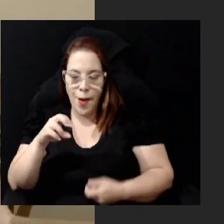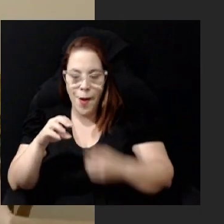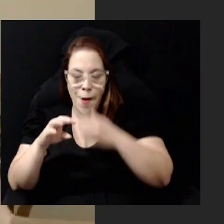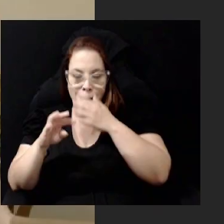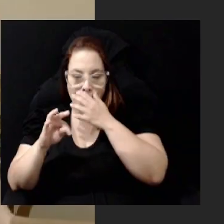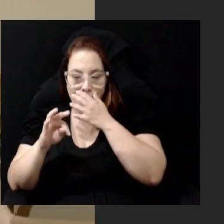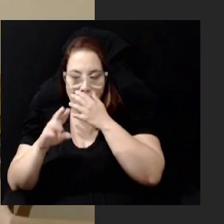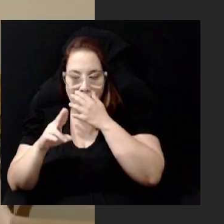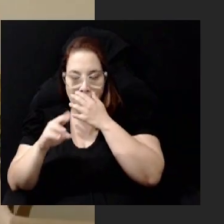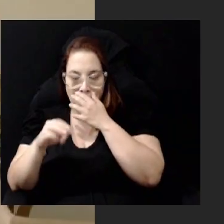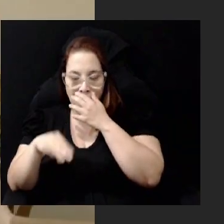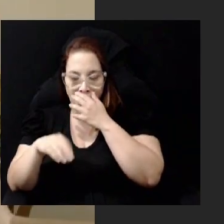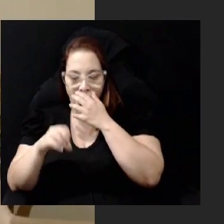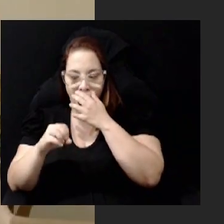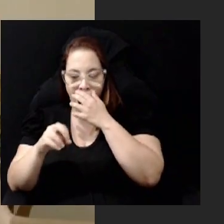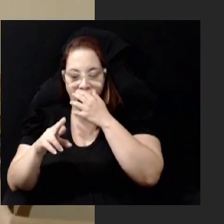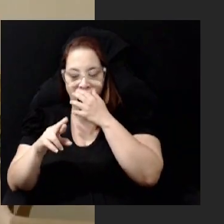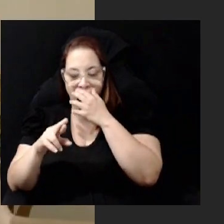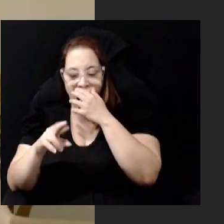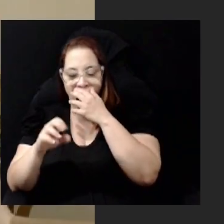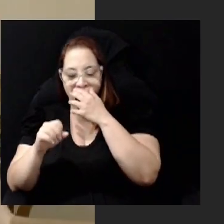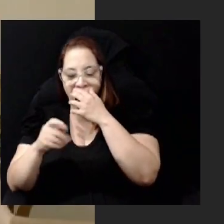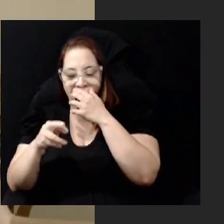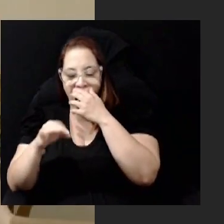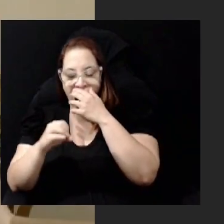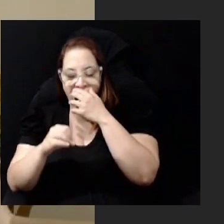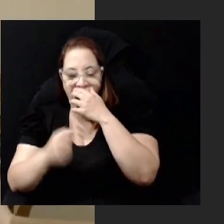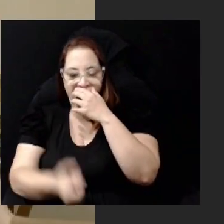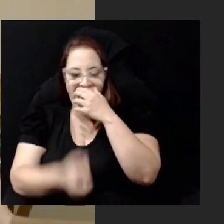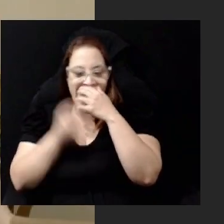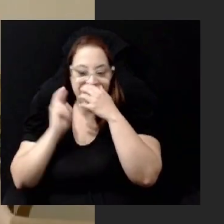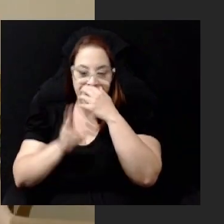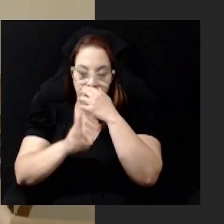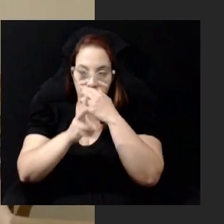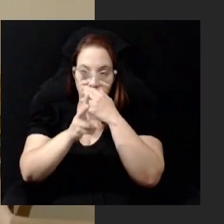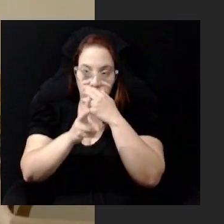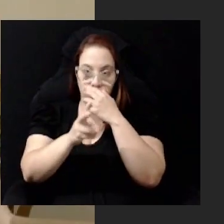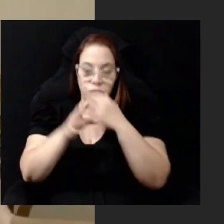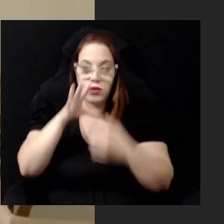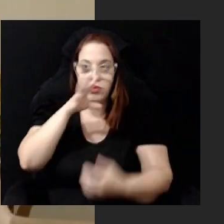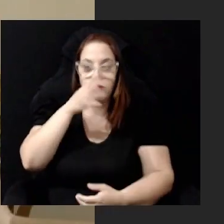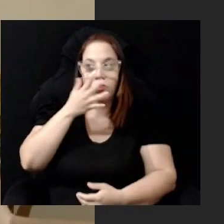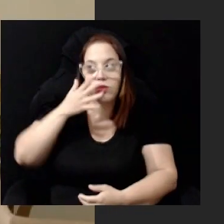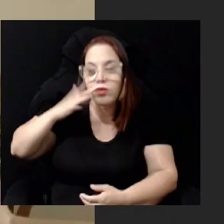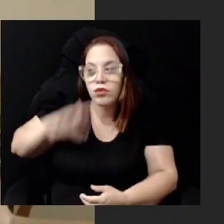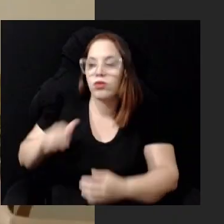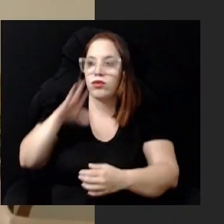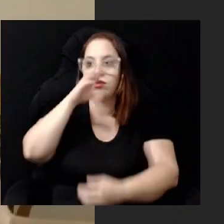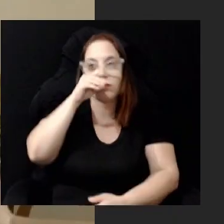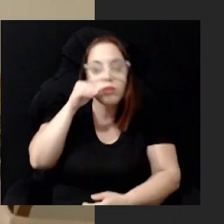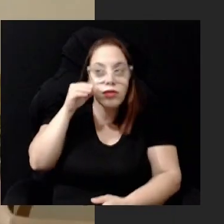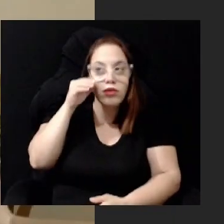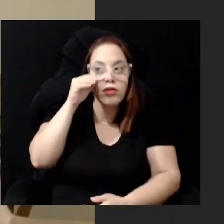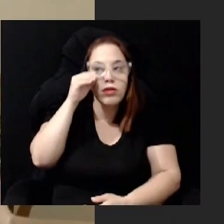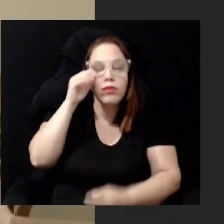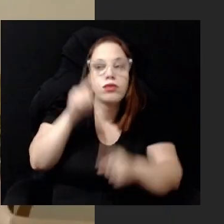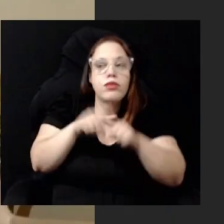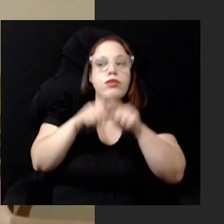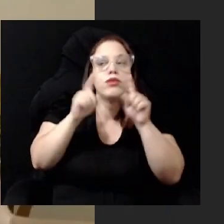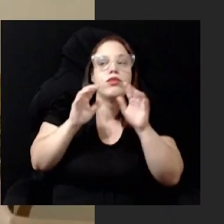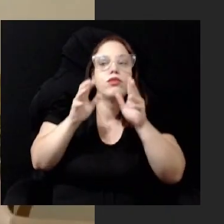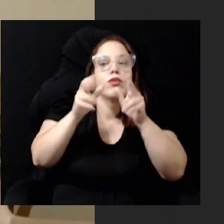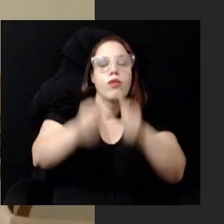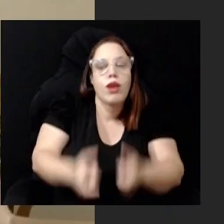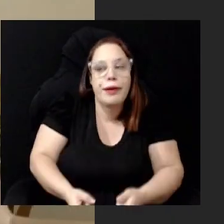Ewing, todos esses, eles acometem com mais frequência as crianças e adolescentes, mas todos